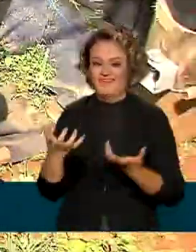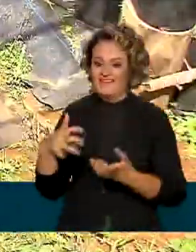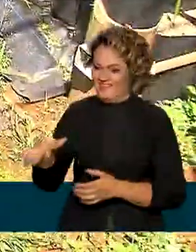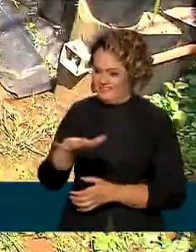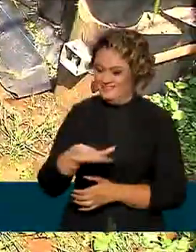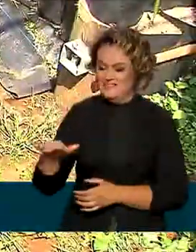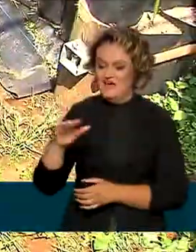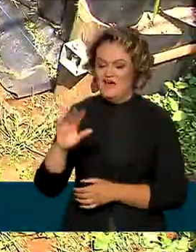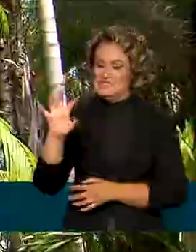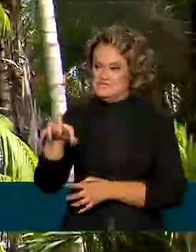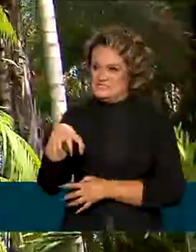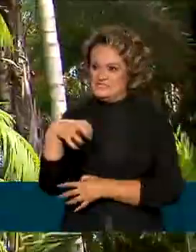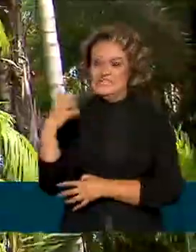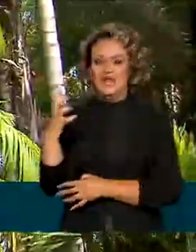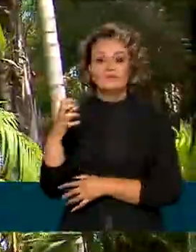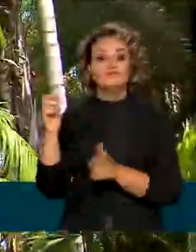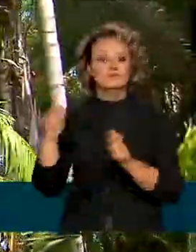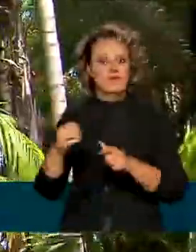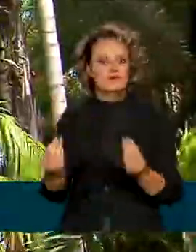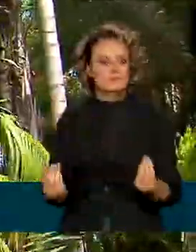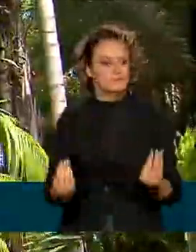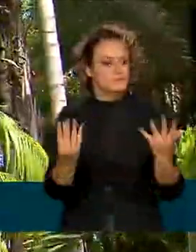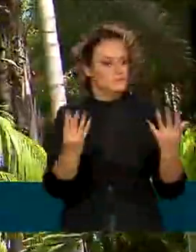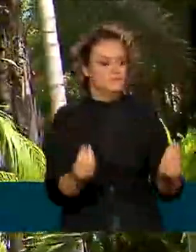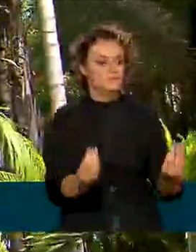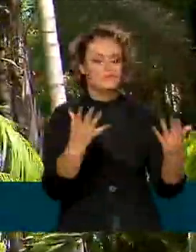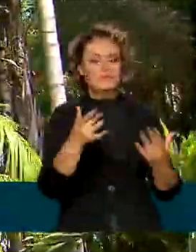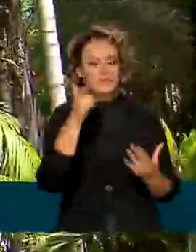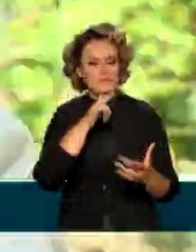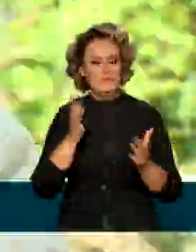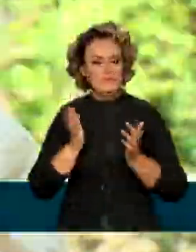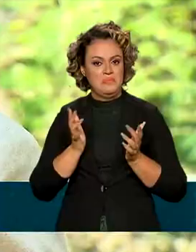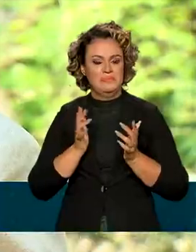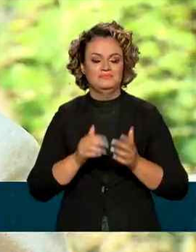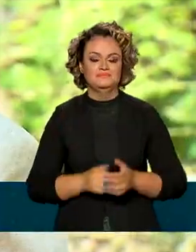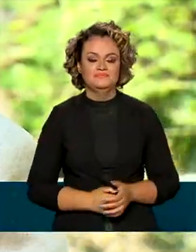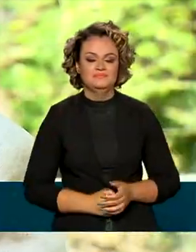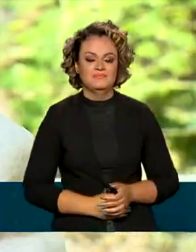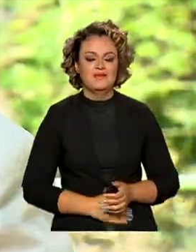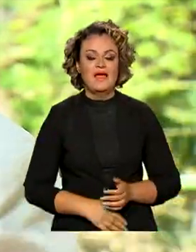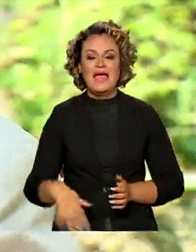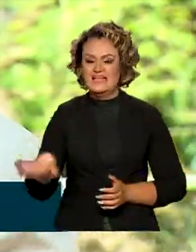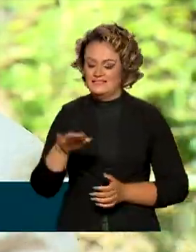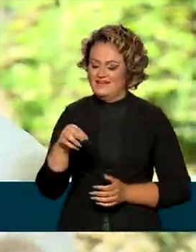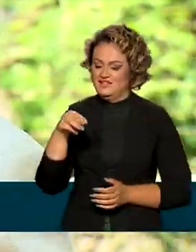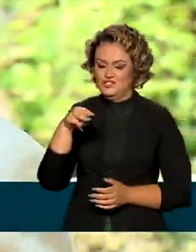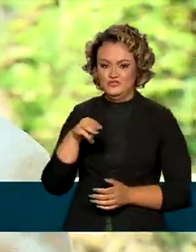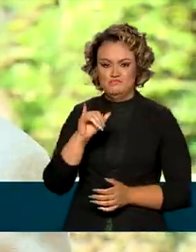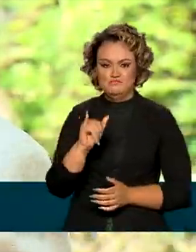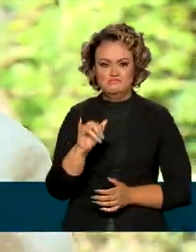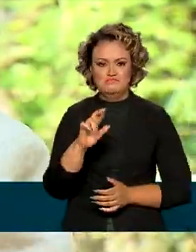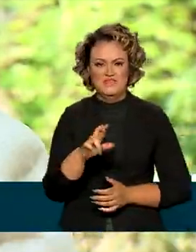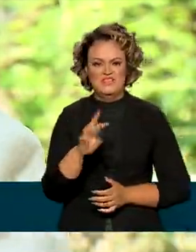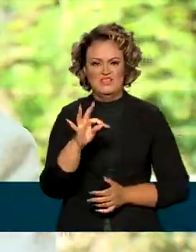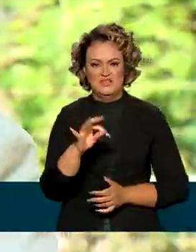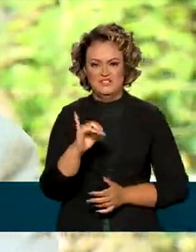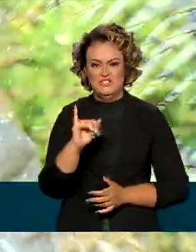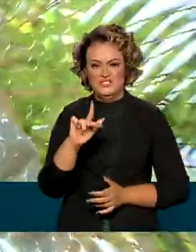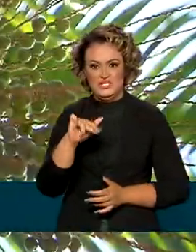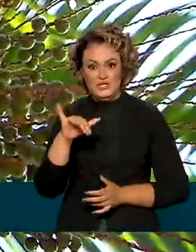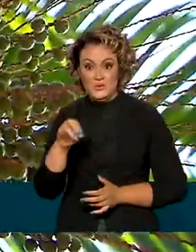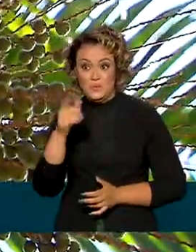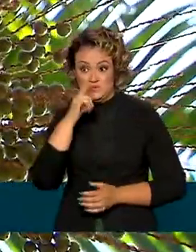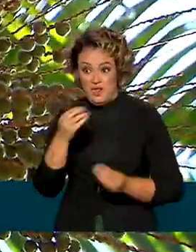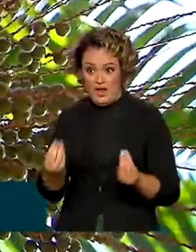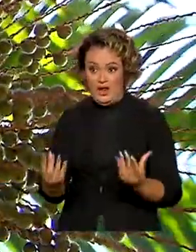polo econômico frutífero e gerar riqueza no campo. Um hectare de mirtilo eu posso ter uma renda de mais de milhão. Pega o açaí